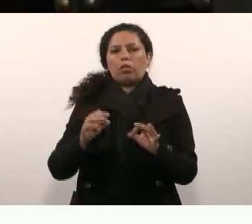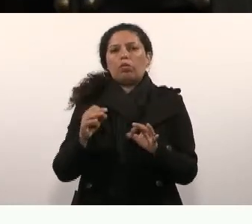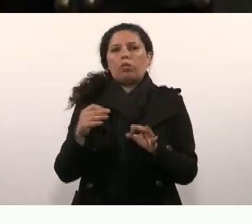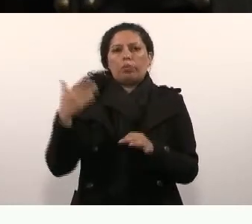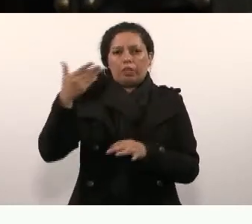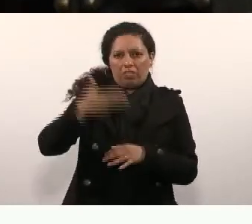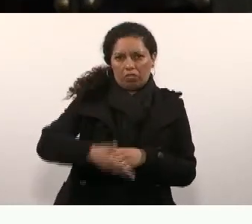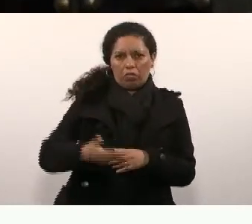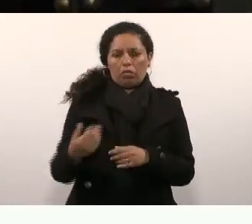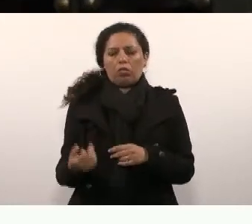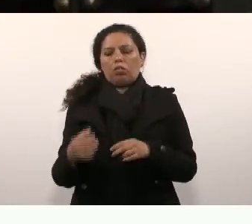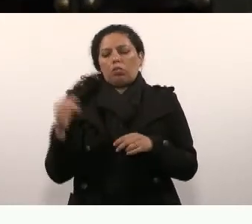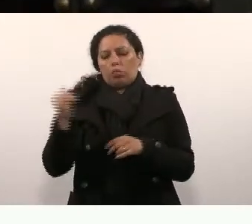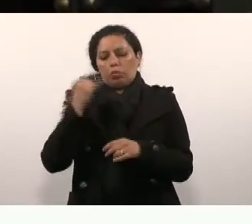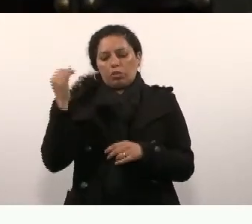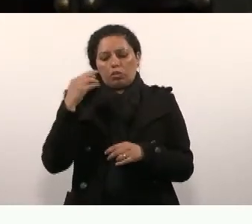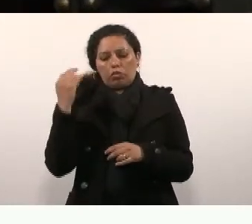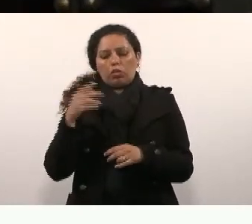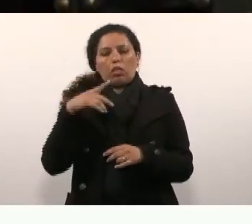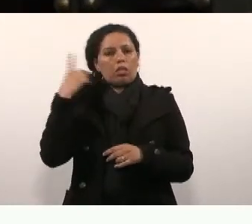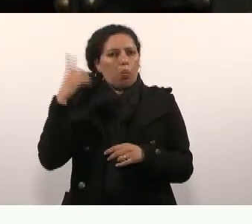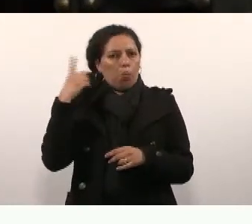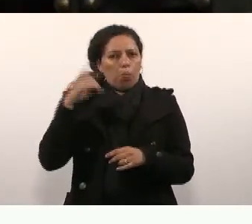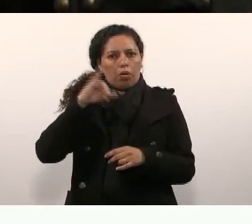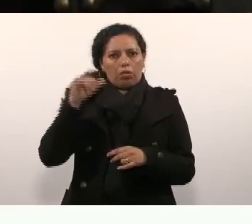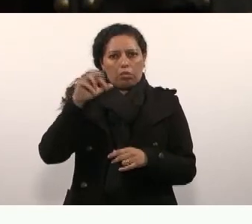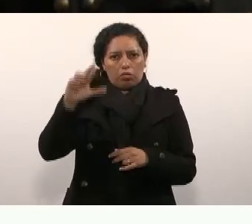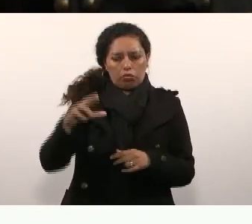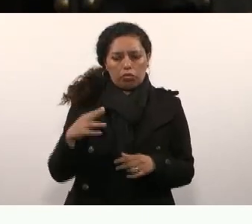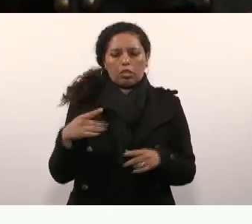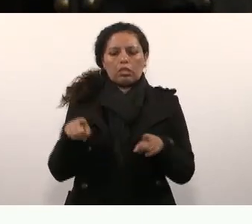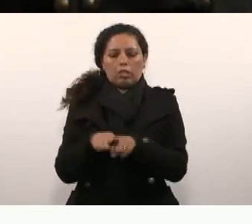essa importante reunião, o deputado Jair Bittencourt, que atendeu